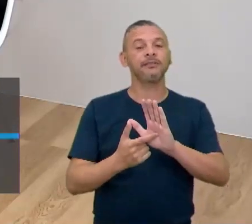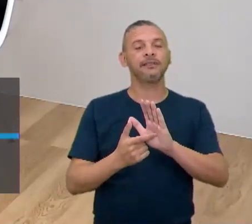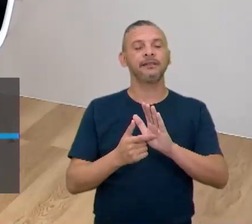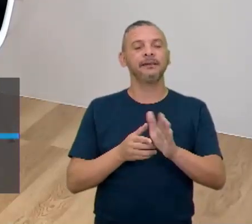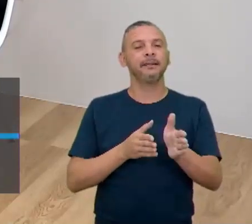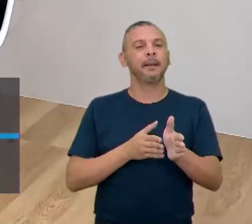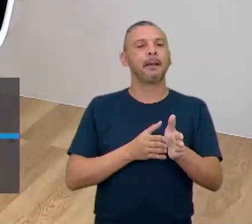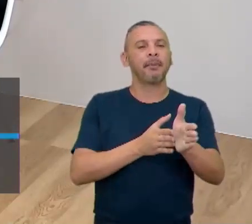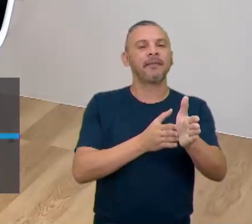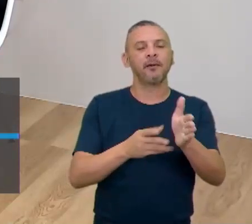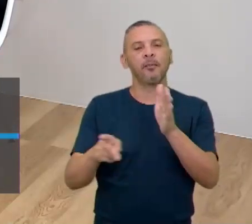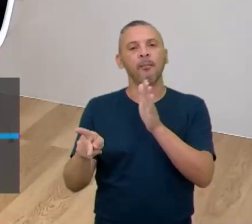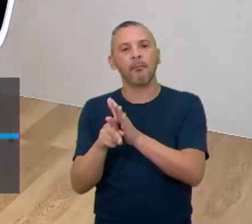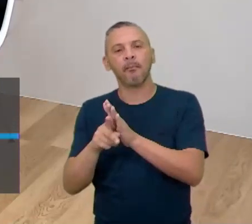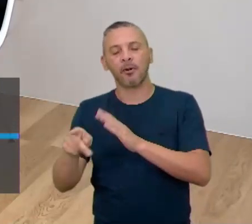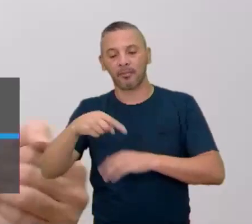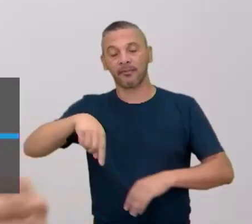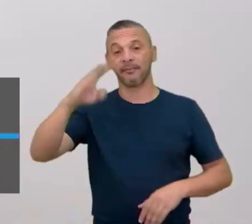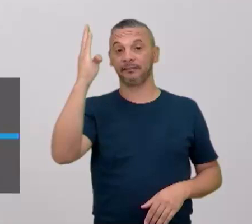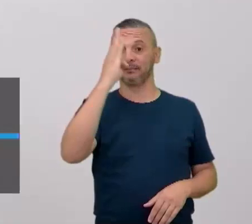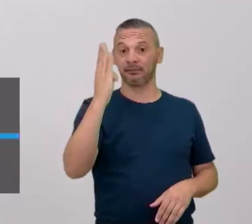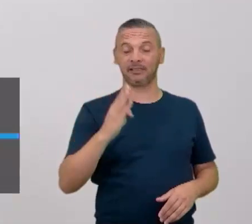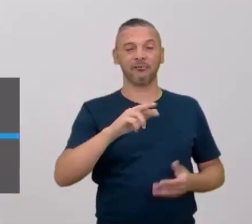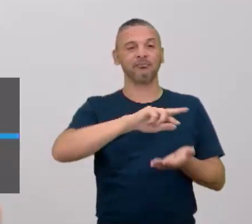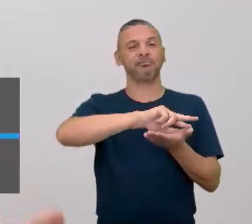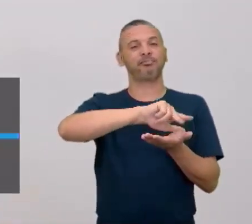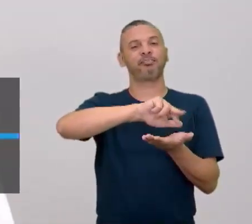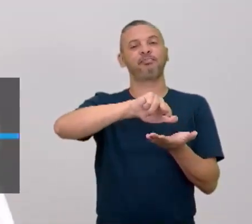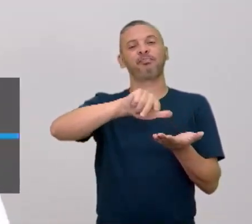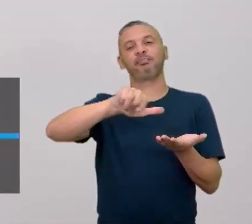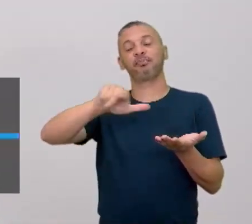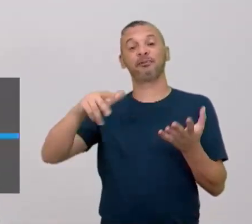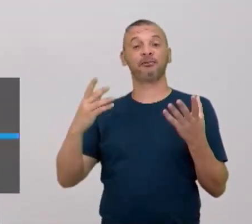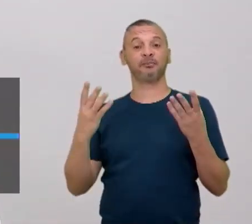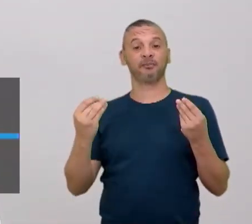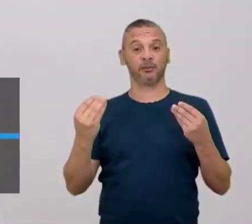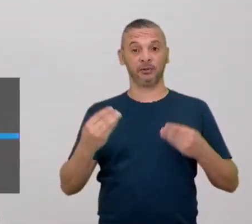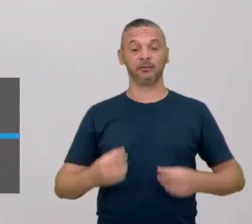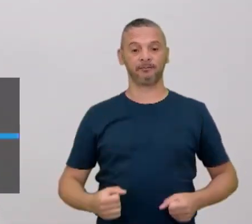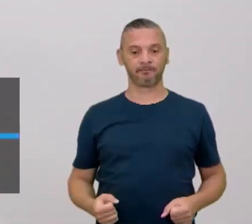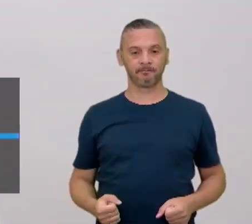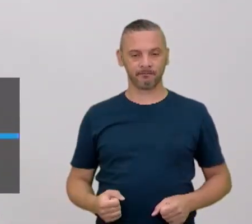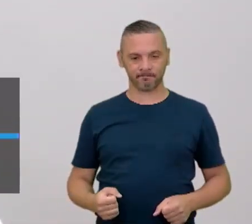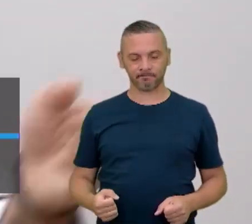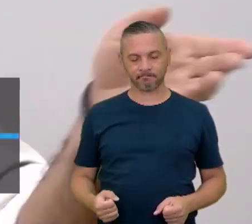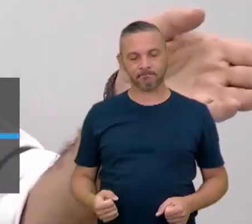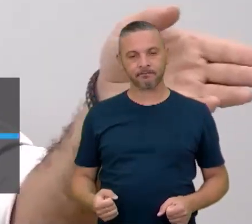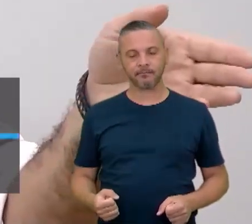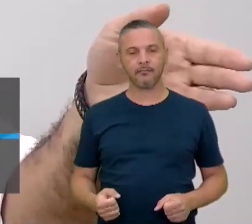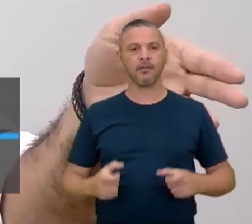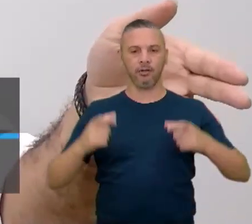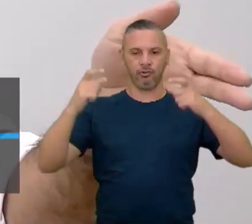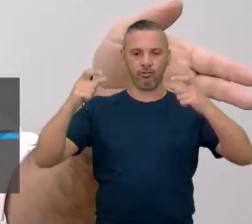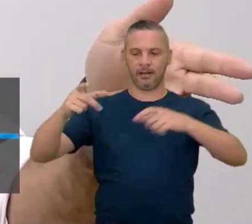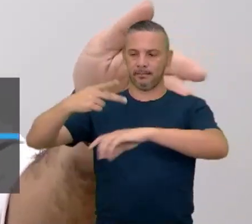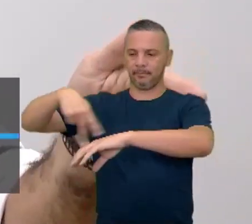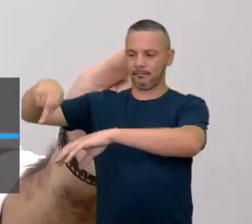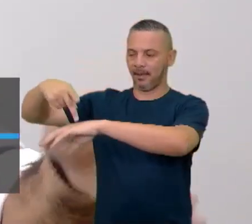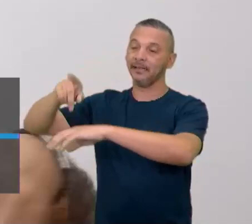padrão ao qual eu comentei. E por que eu quero insistir nisso? Olha que curioso, Anderson. Nos Estados